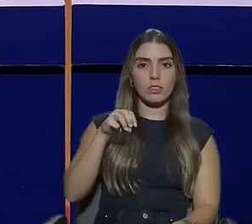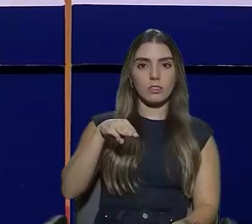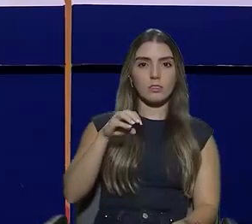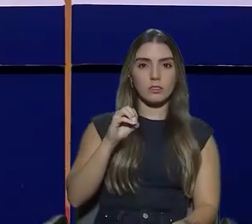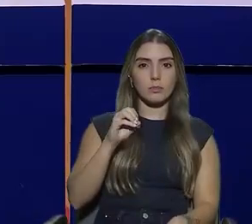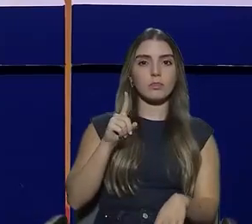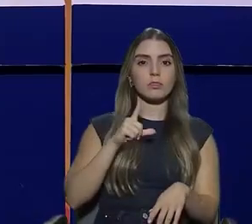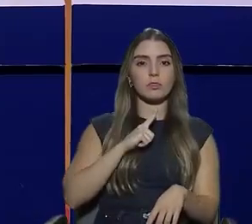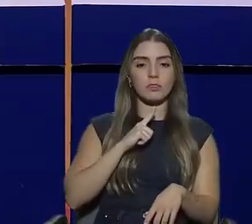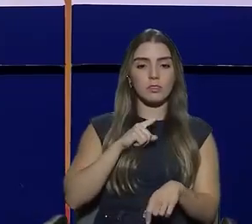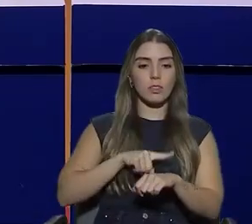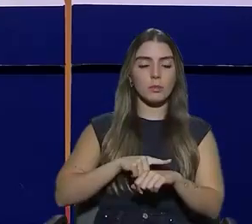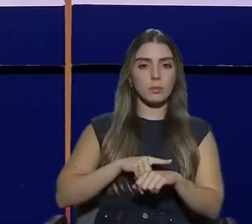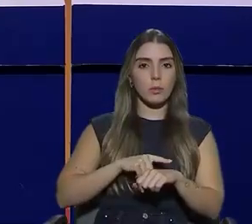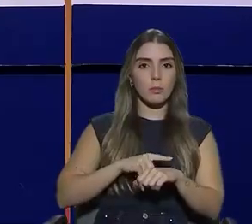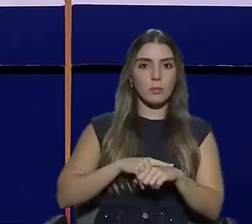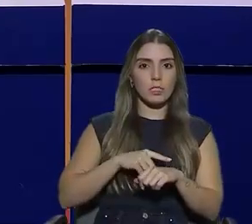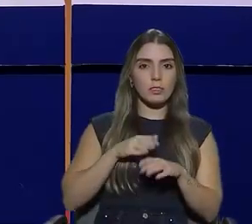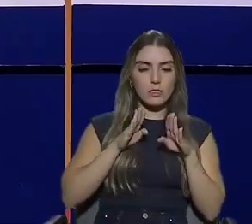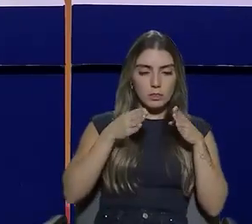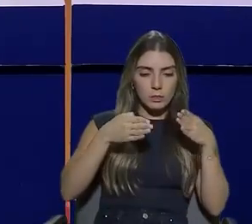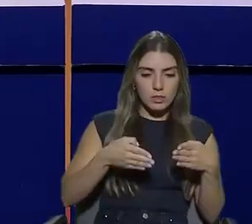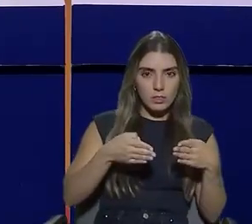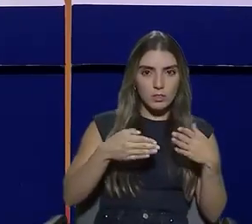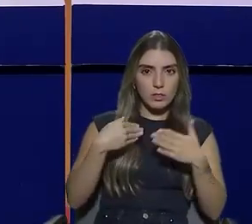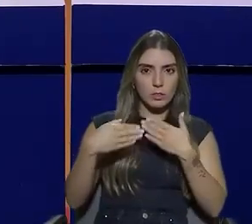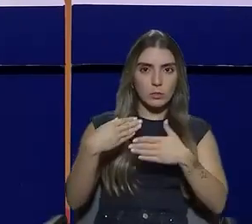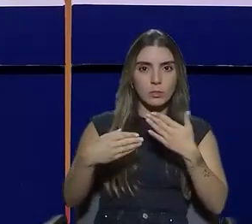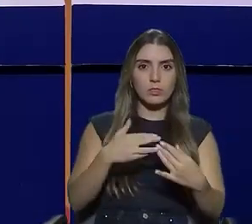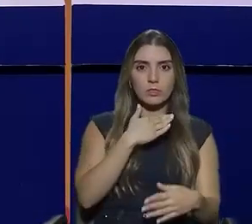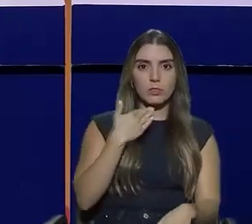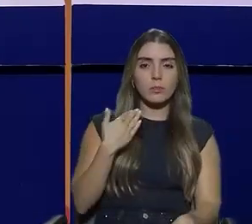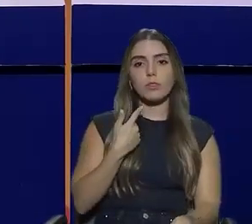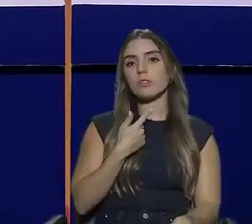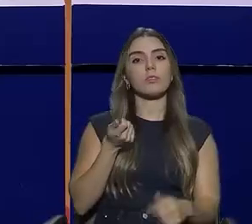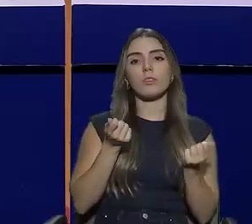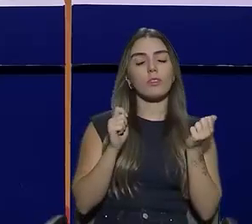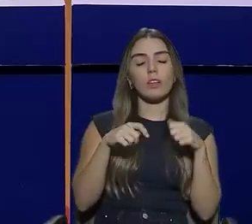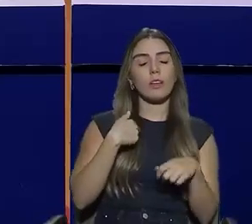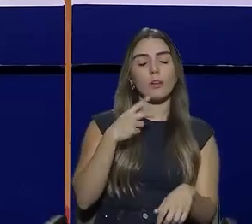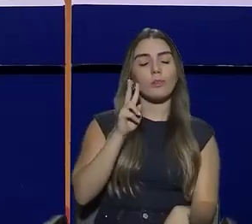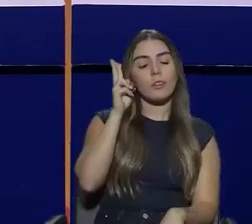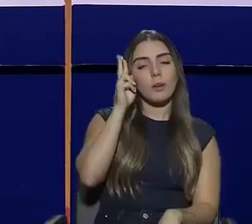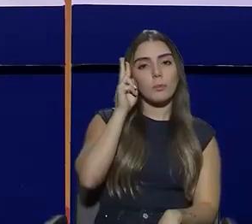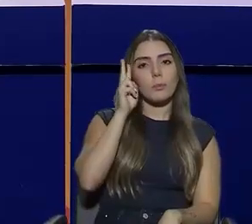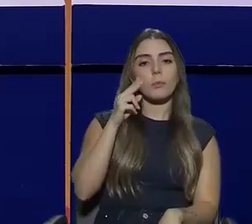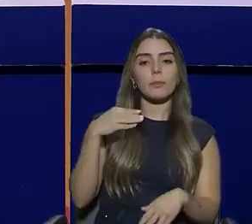não relembrar os momentos que eu mesma passei em relação à minha avó. Então, quando eu